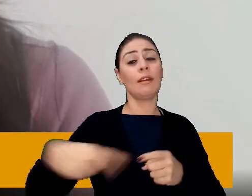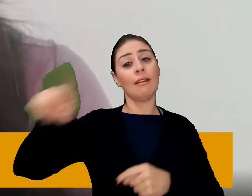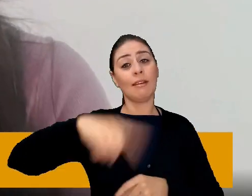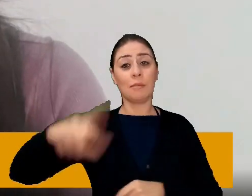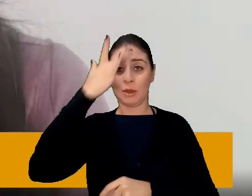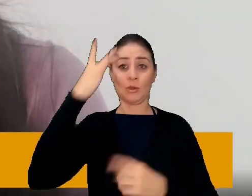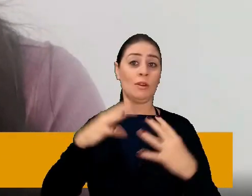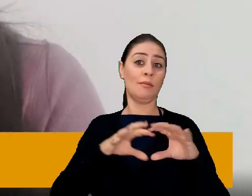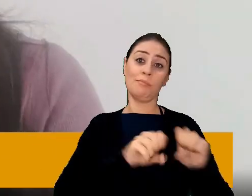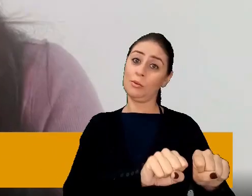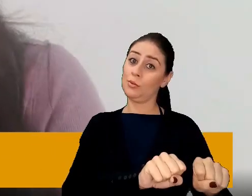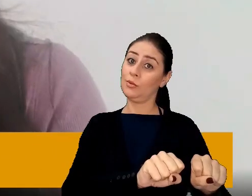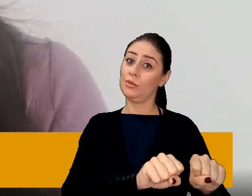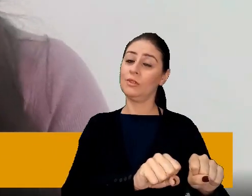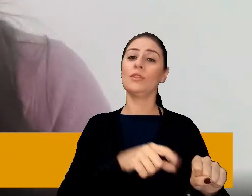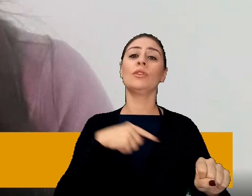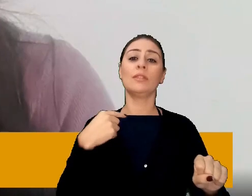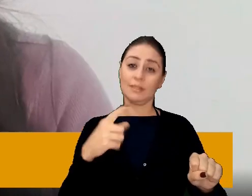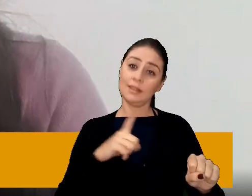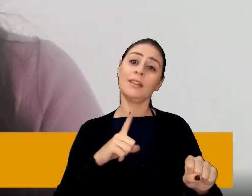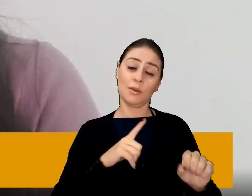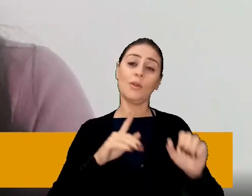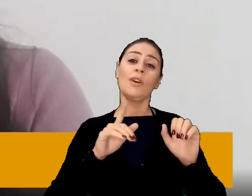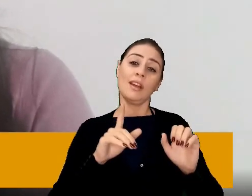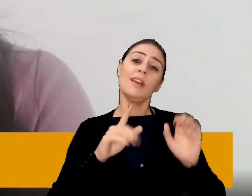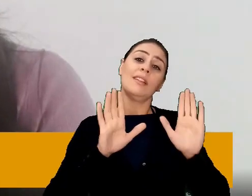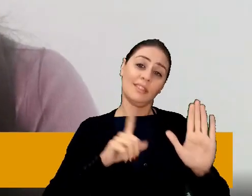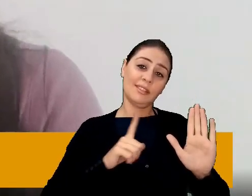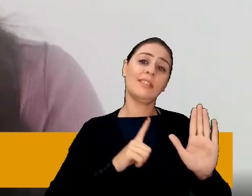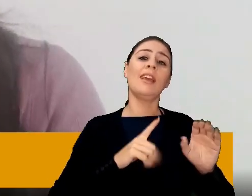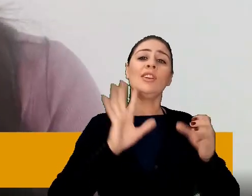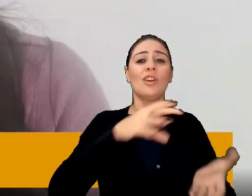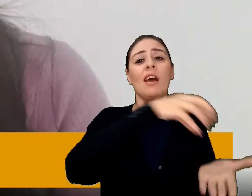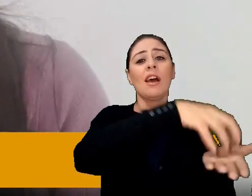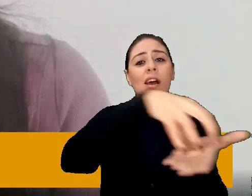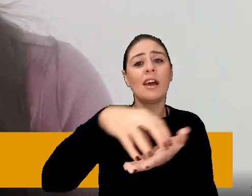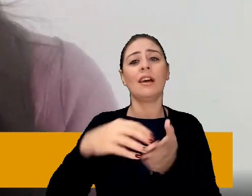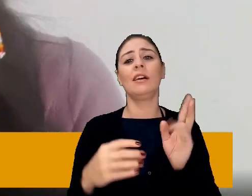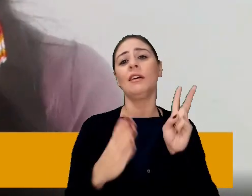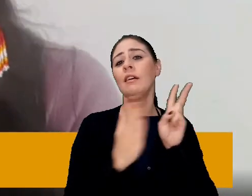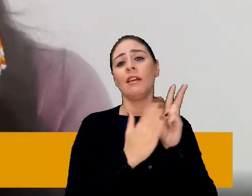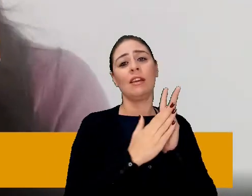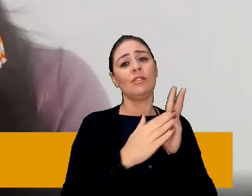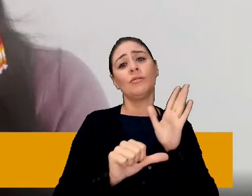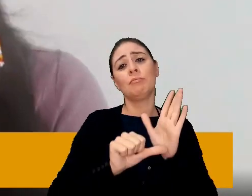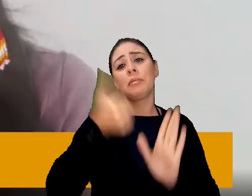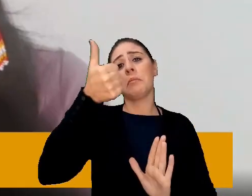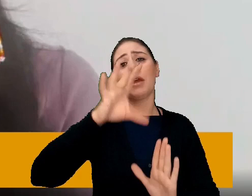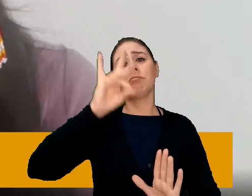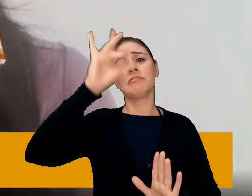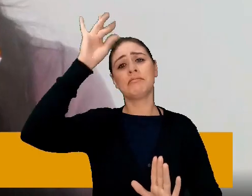para as pessoas que a aldeia não nasceu na cidade, mas a cidade nasceu dentro das aldeias, né? Que tudo isso aqui era